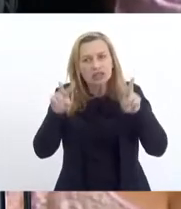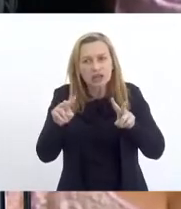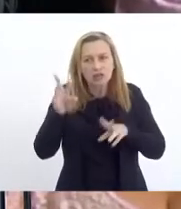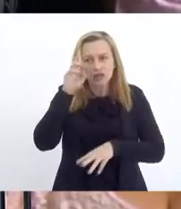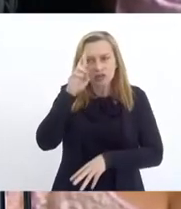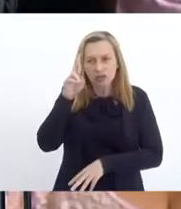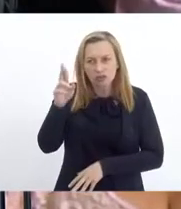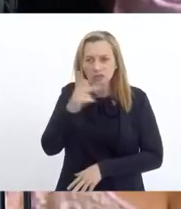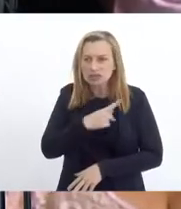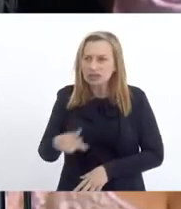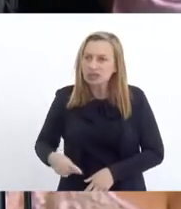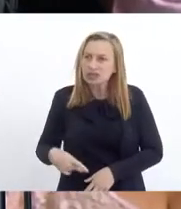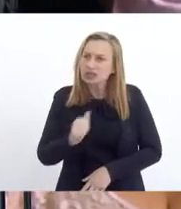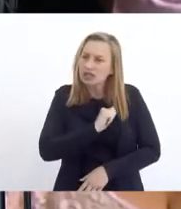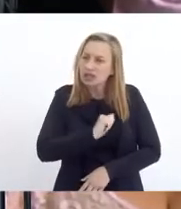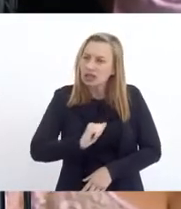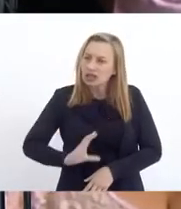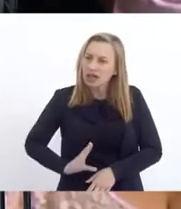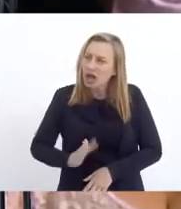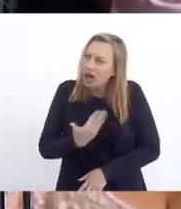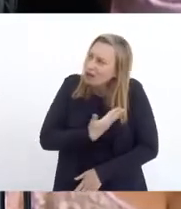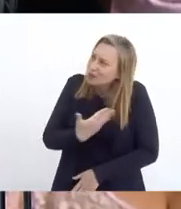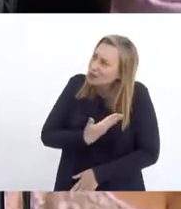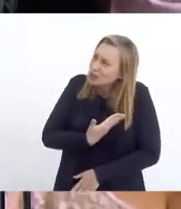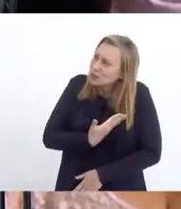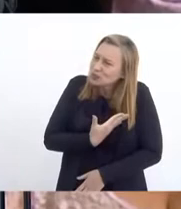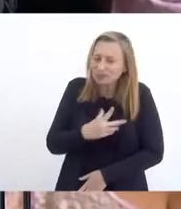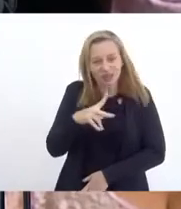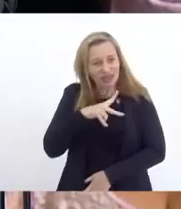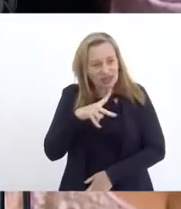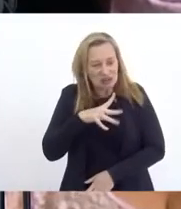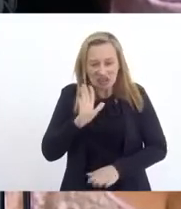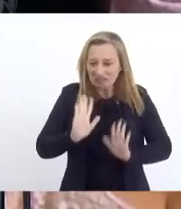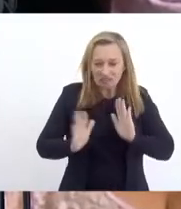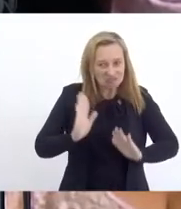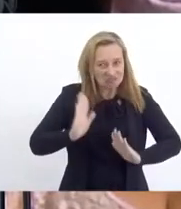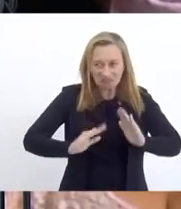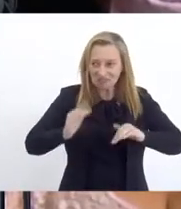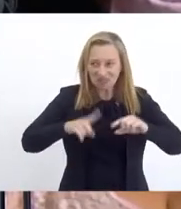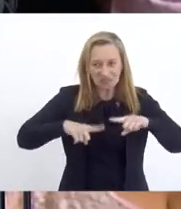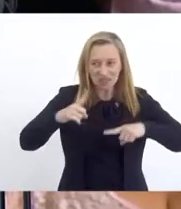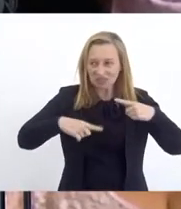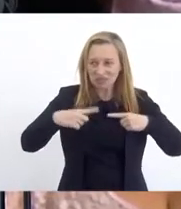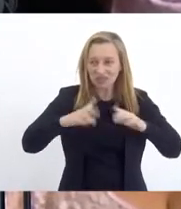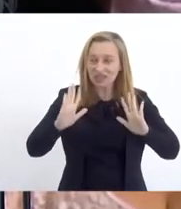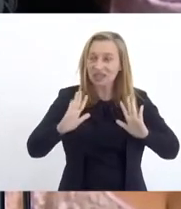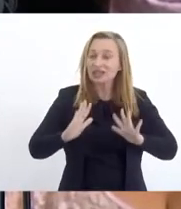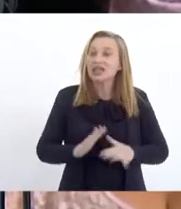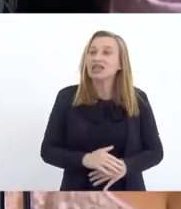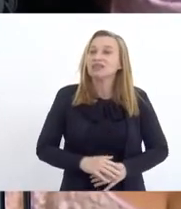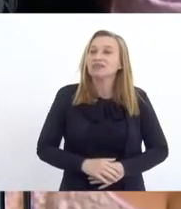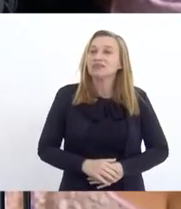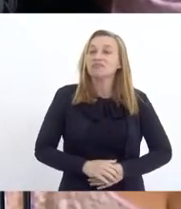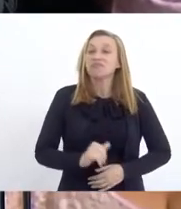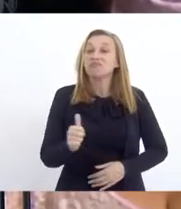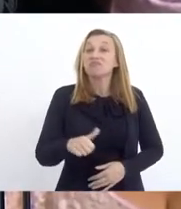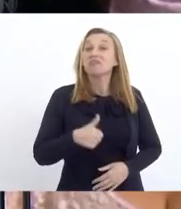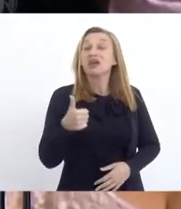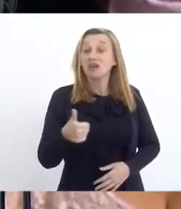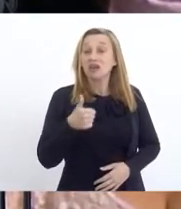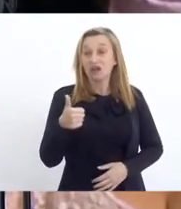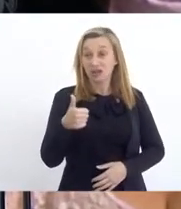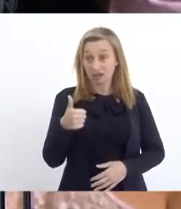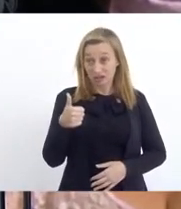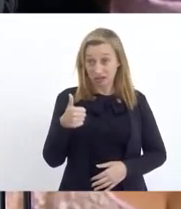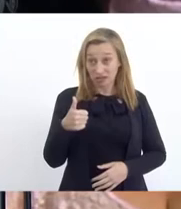presidente André, meu amigo, pessoal, independente de política. A maior contribuição